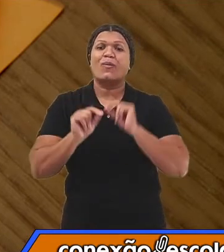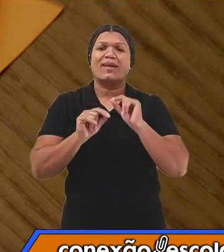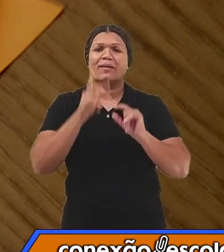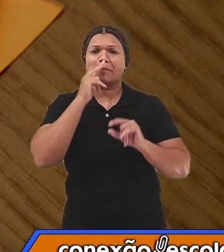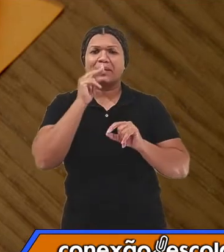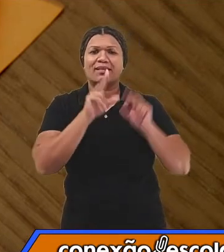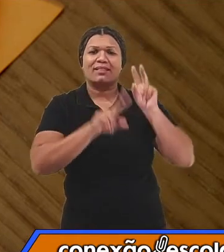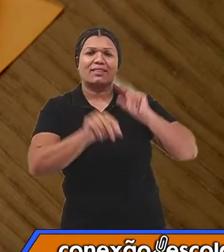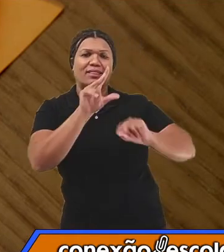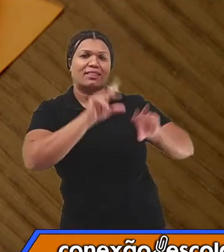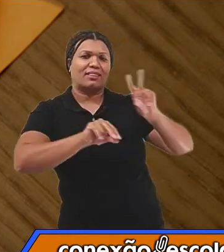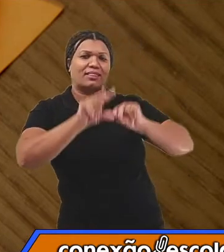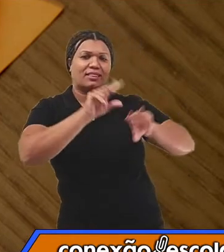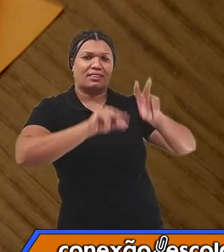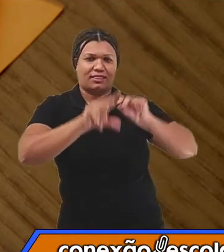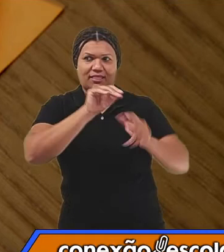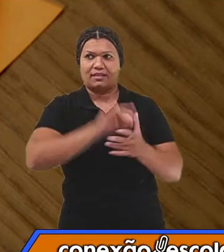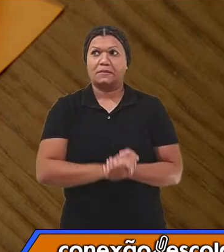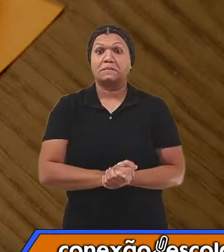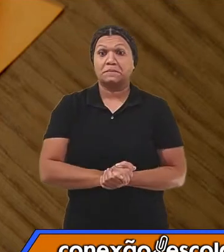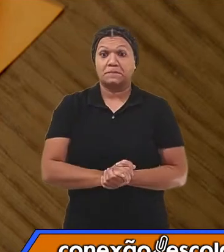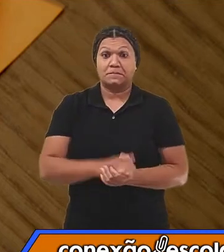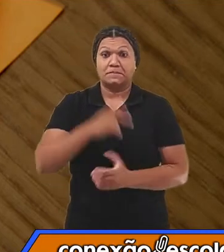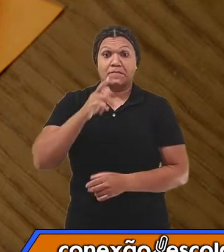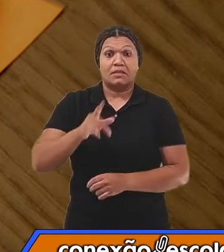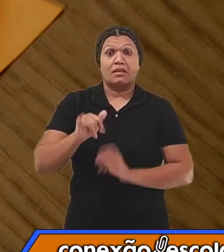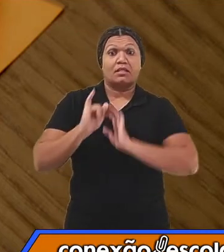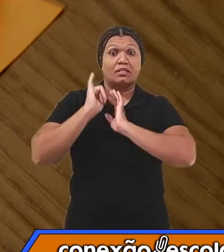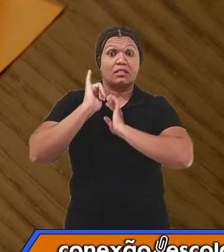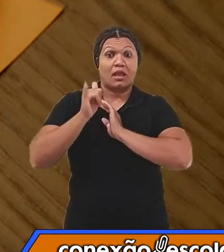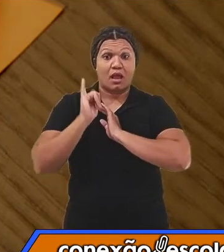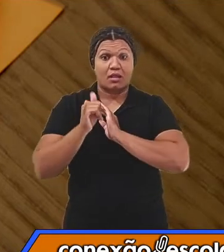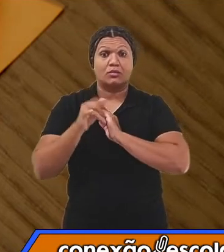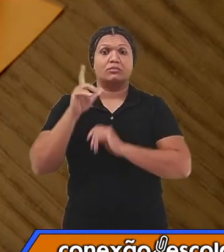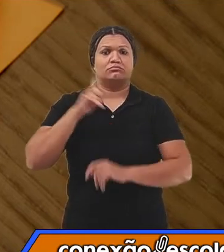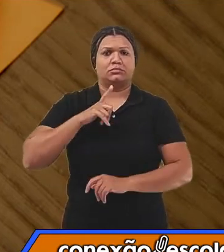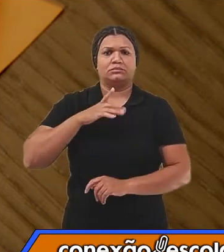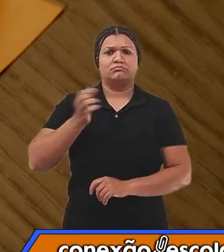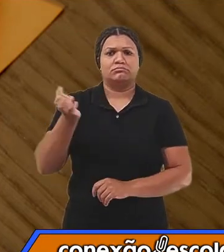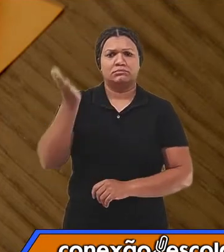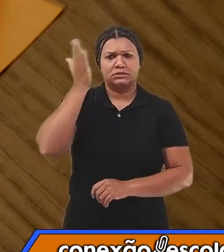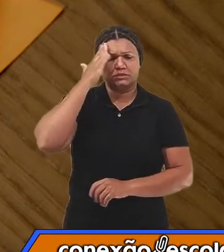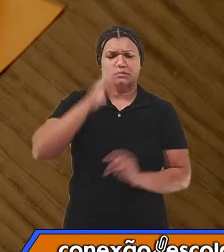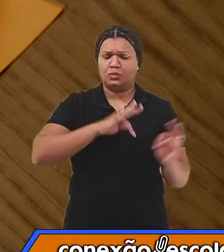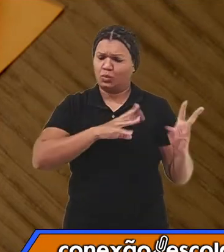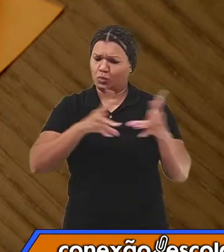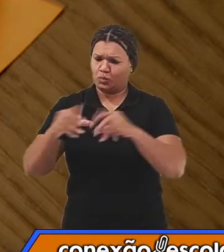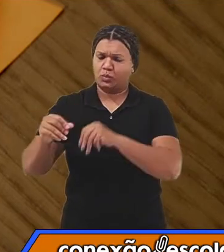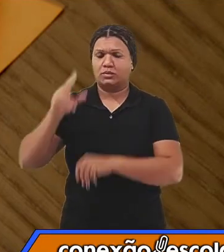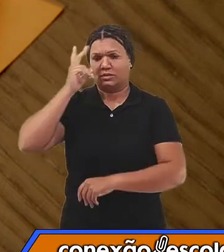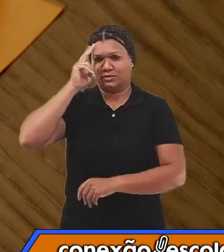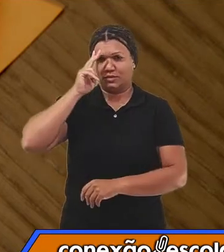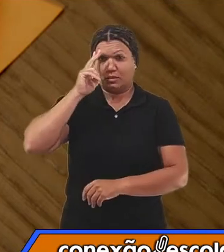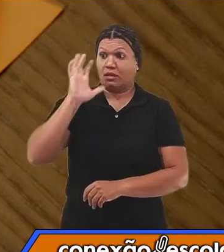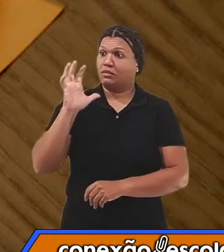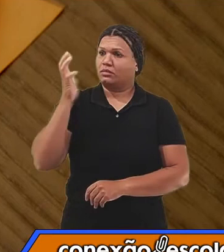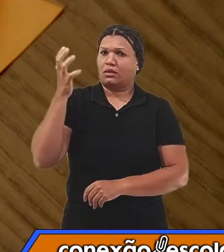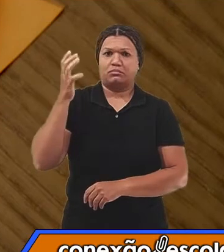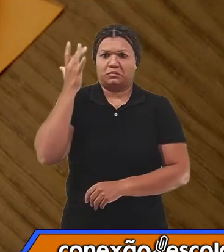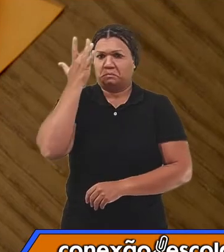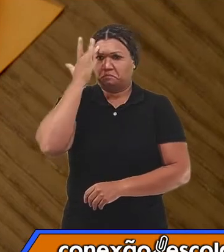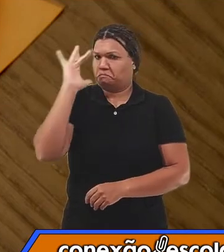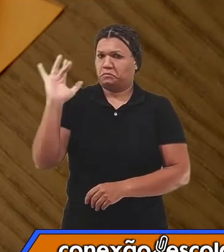que está ciente de toda a história. O tempo é indefinido e o espaço, gente,